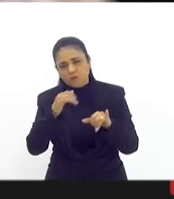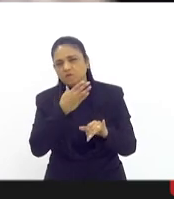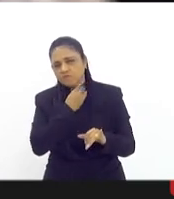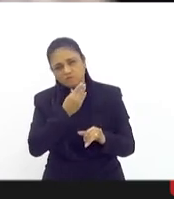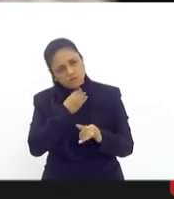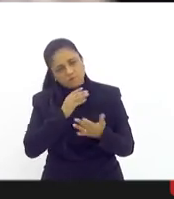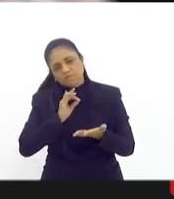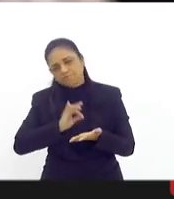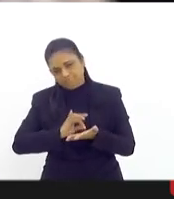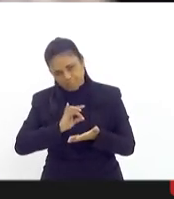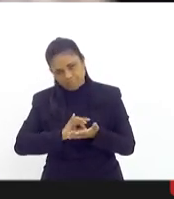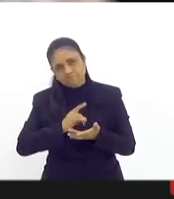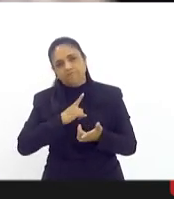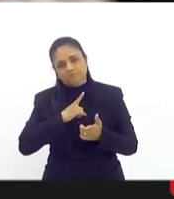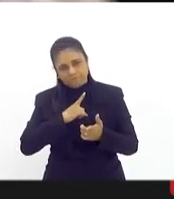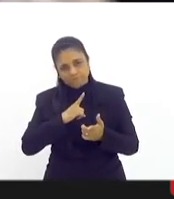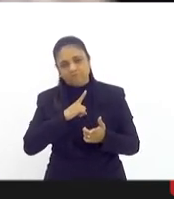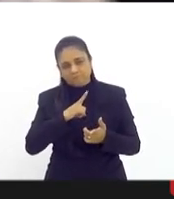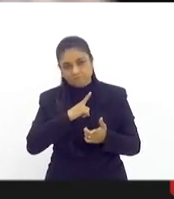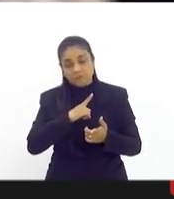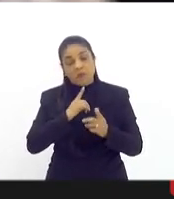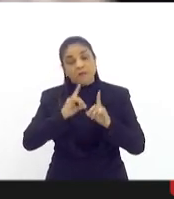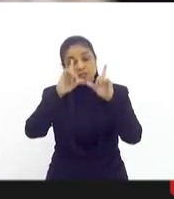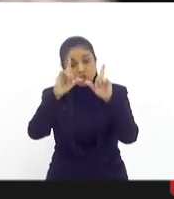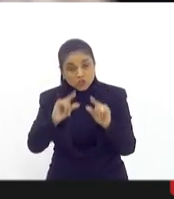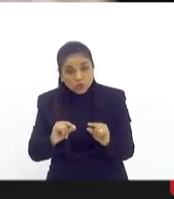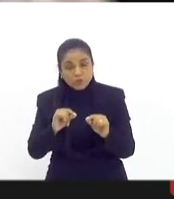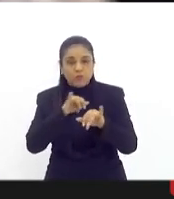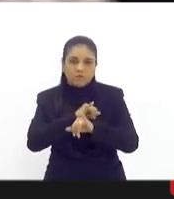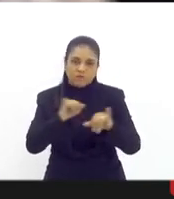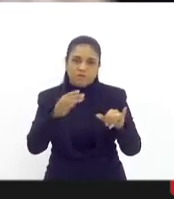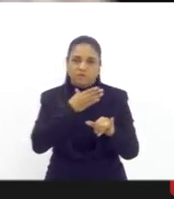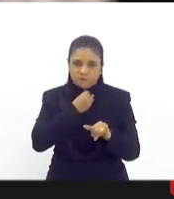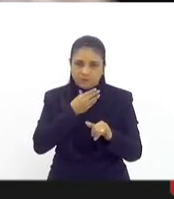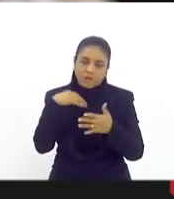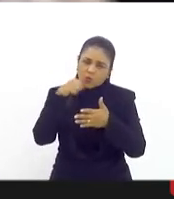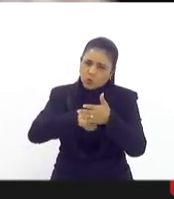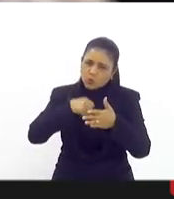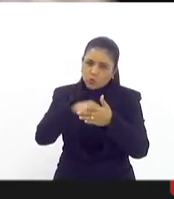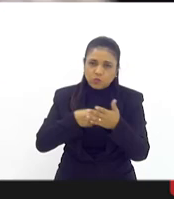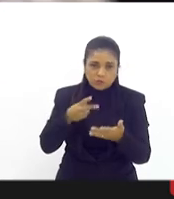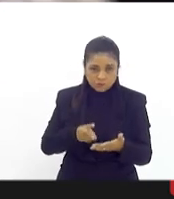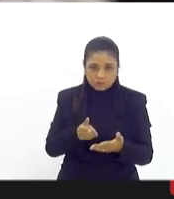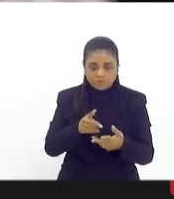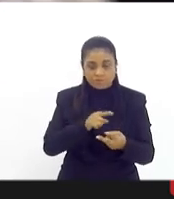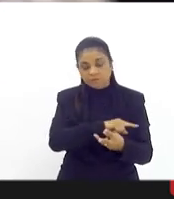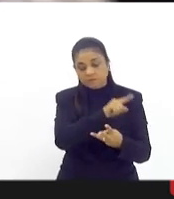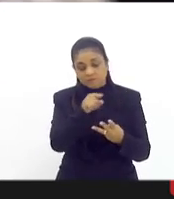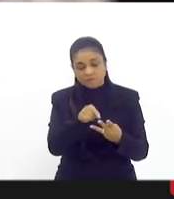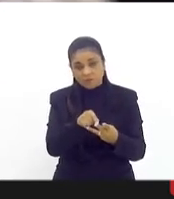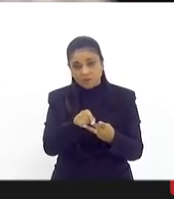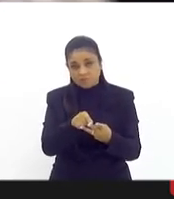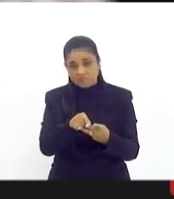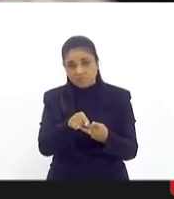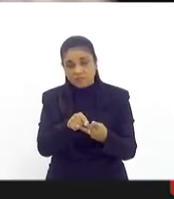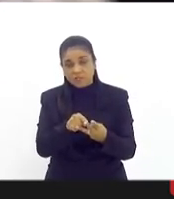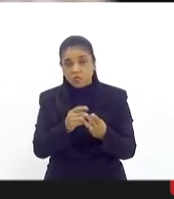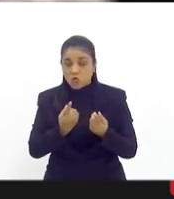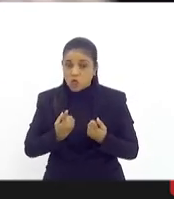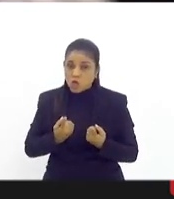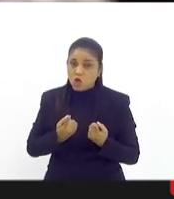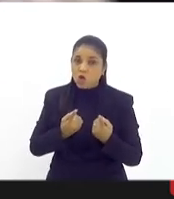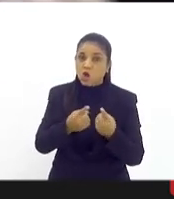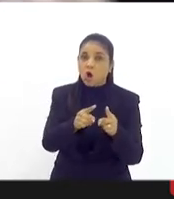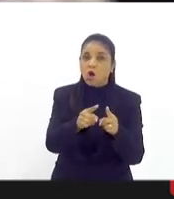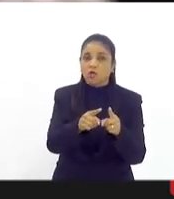ser derrotada, mas a gente precisa diminuí-la constantemente. É uma luta para sempre. Combater a radicalização, que é o que hoje as plataformas mais